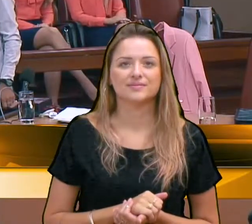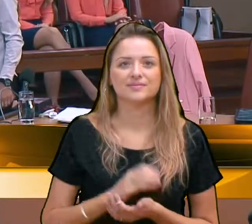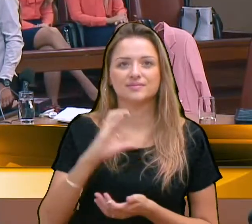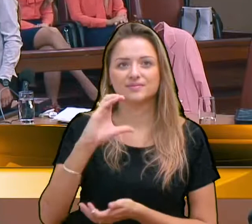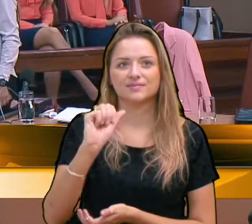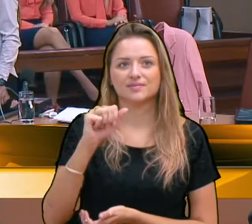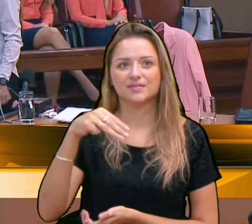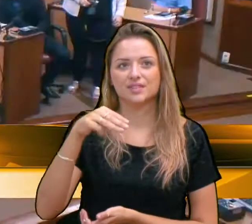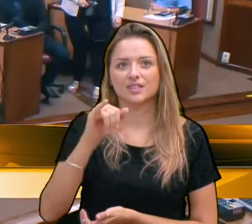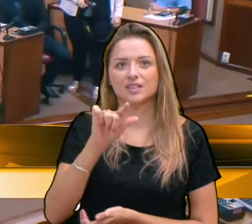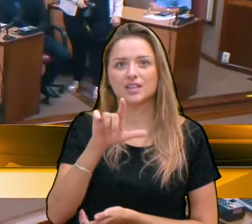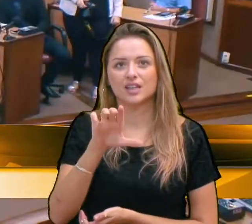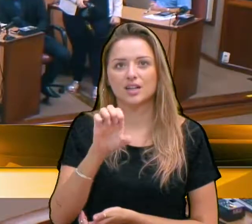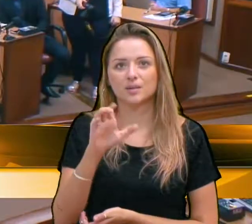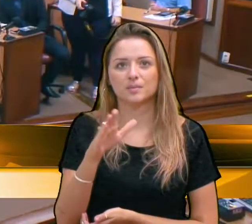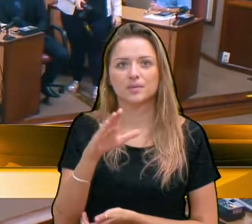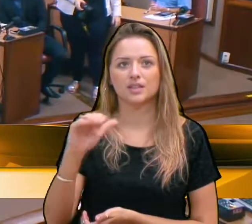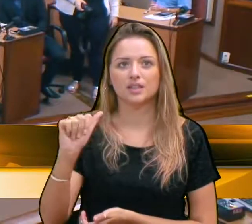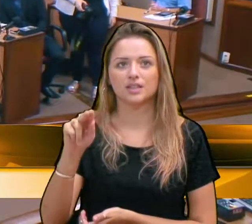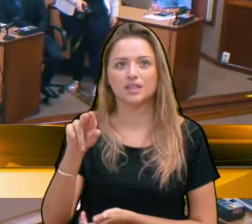Camille de Oliveira Causa.